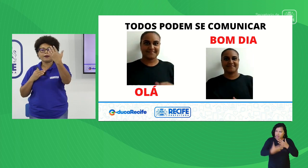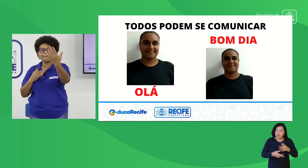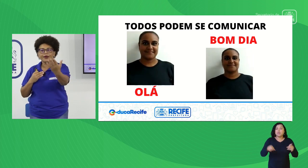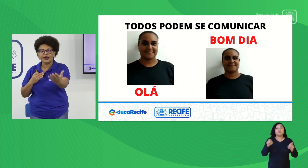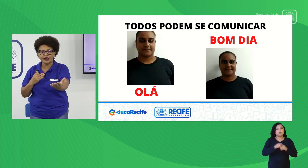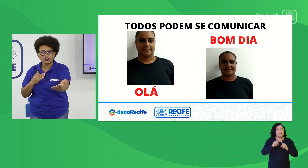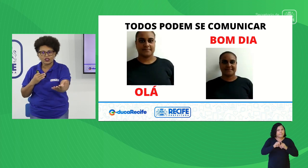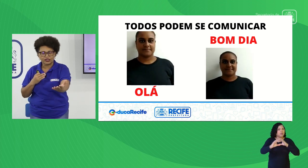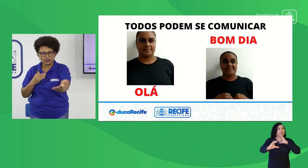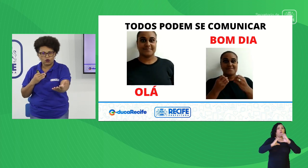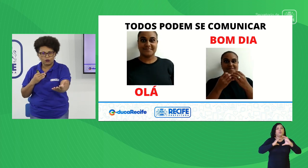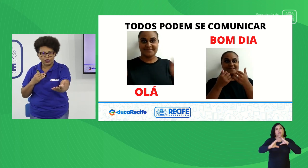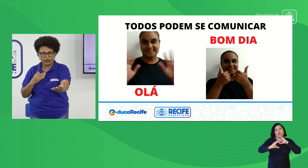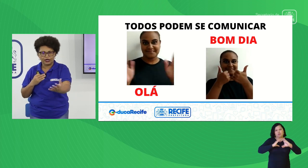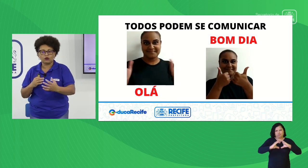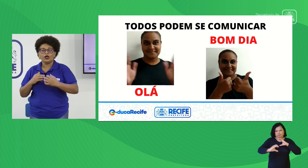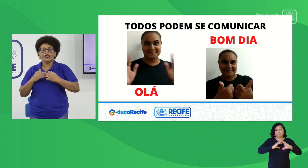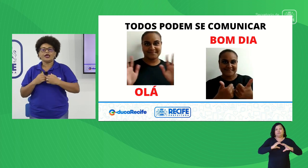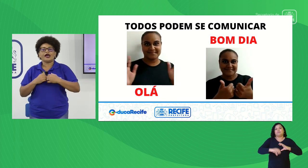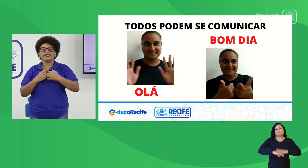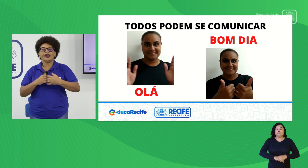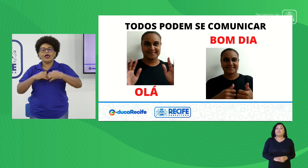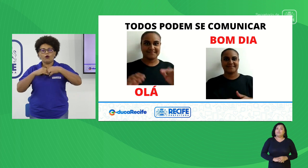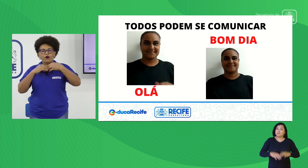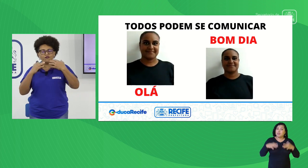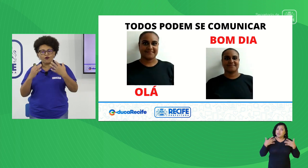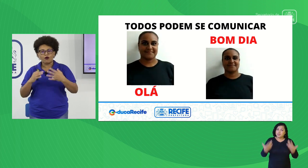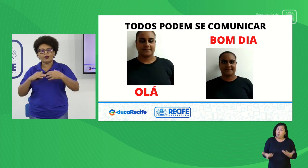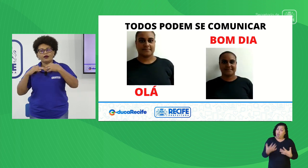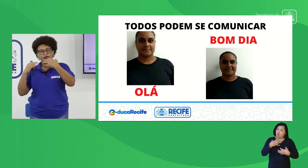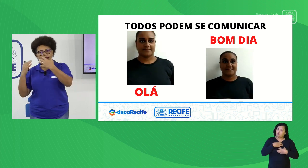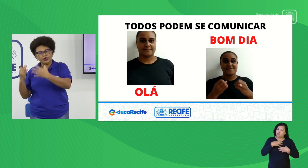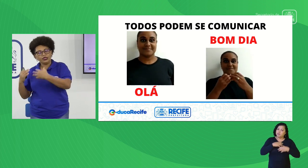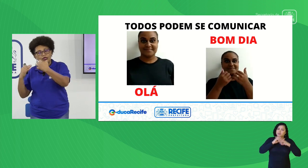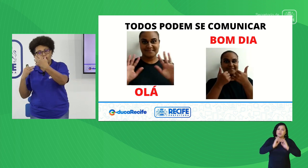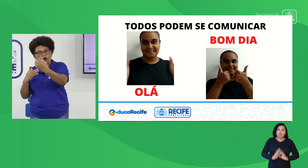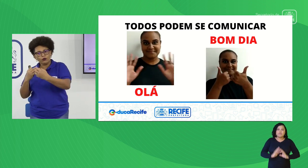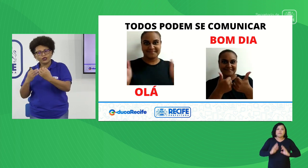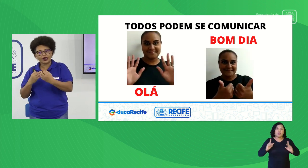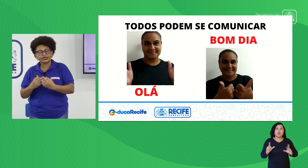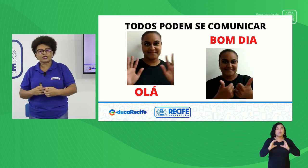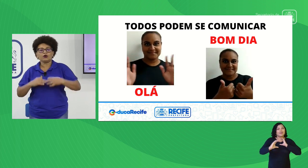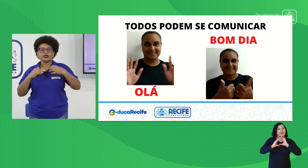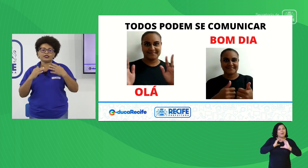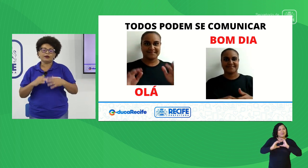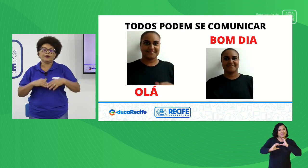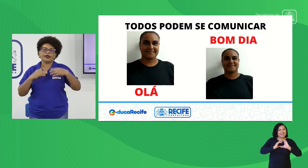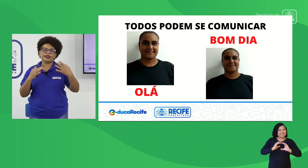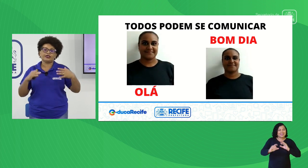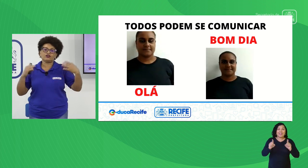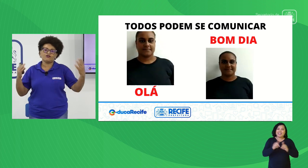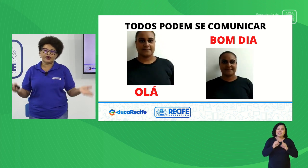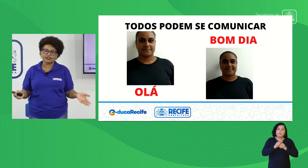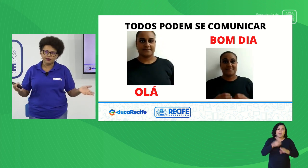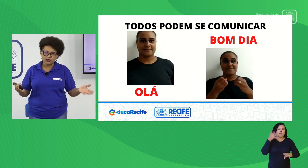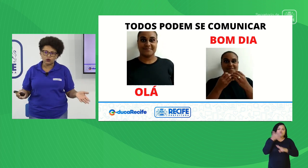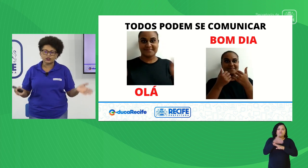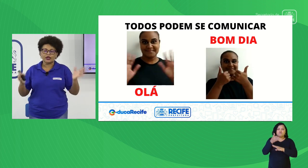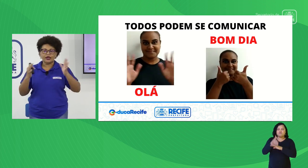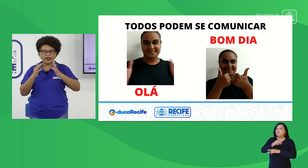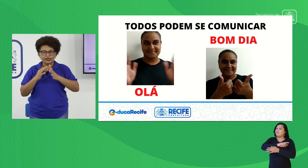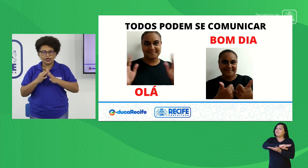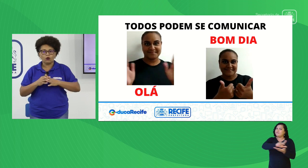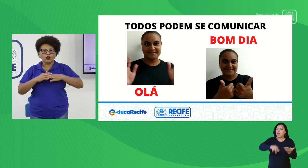ela também está se comunicando. E aí é uma forma de comunicação que também atinge várias